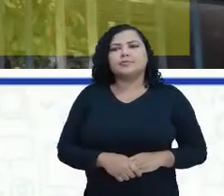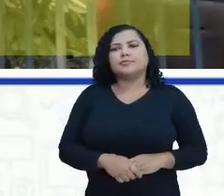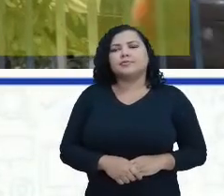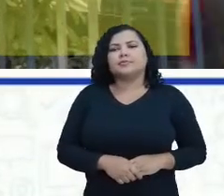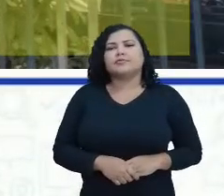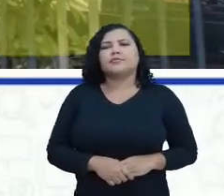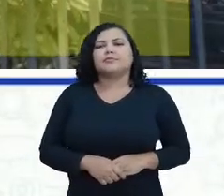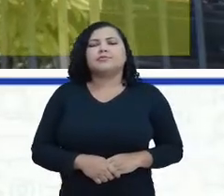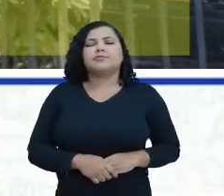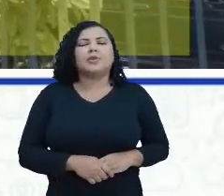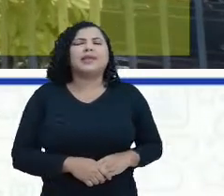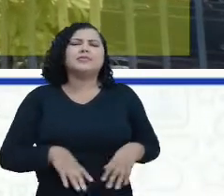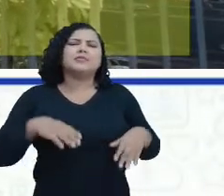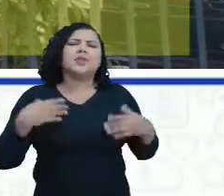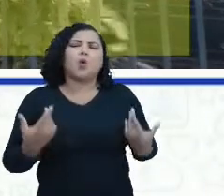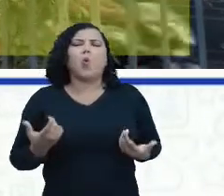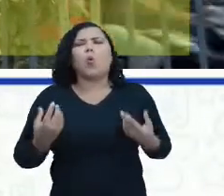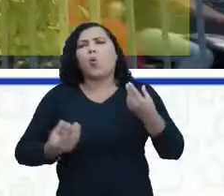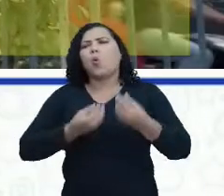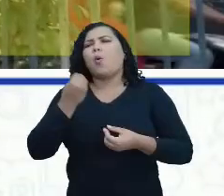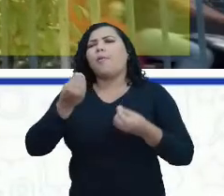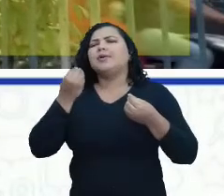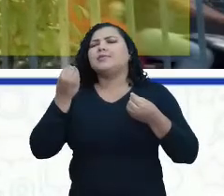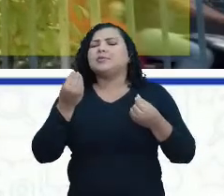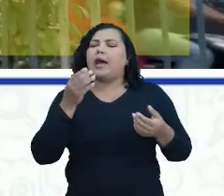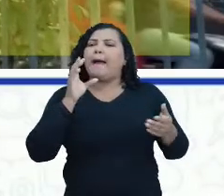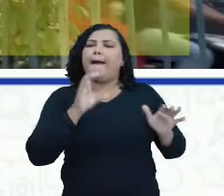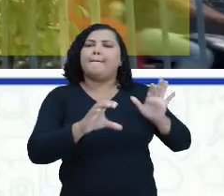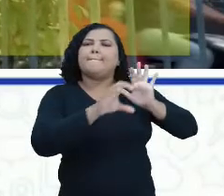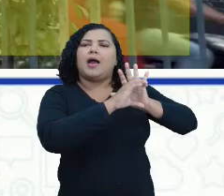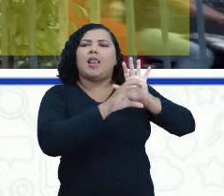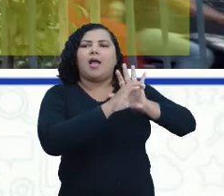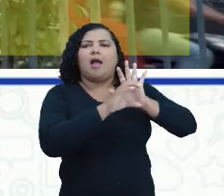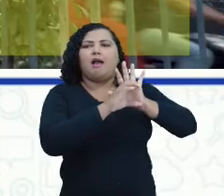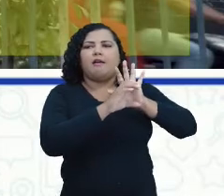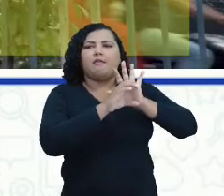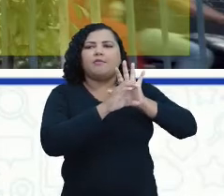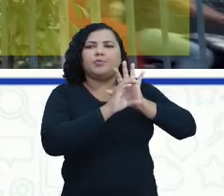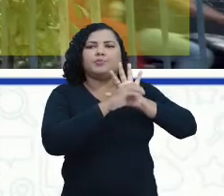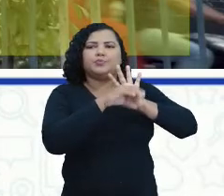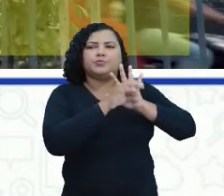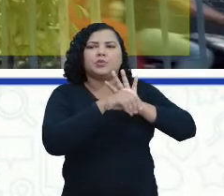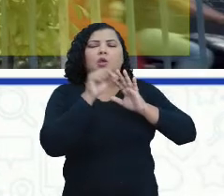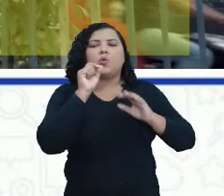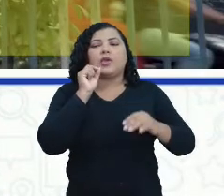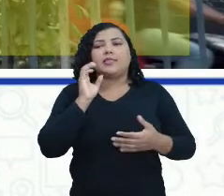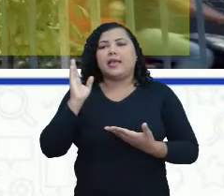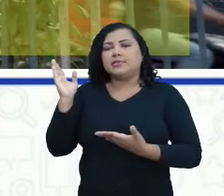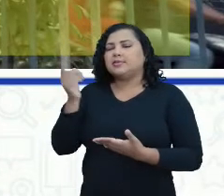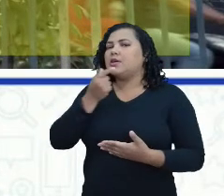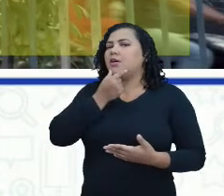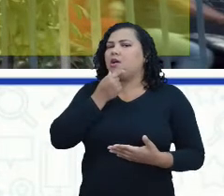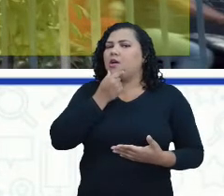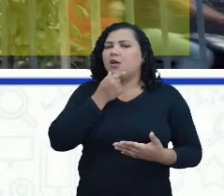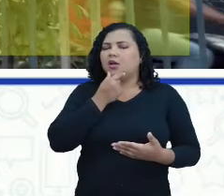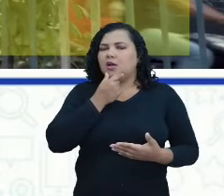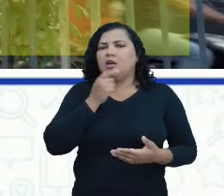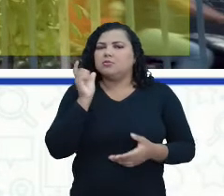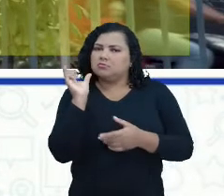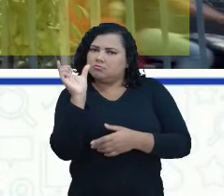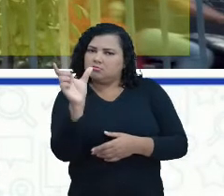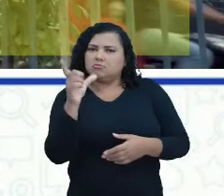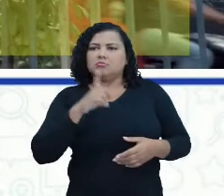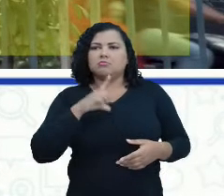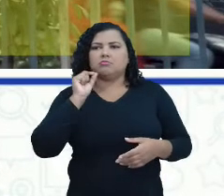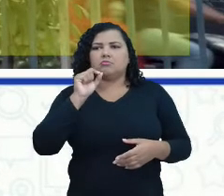um conceito que foi originado na palavra inglesa soundscape e que ela pretende dar conta de tudo